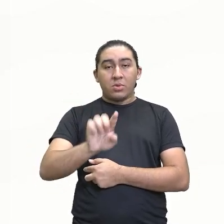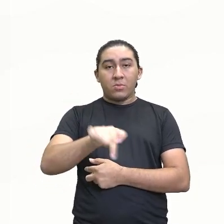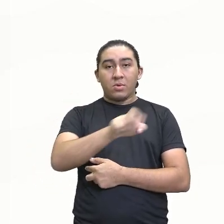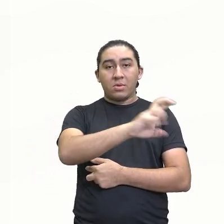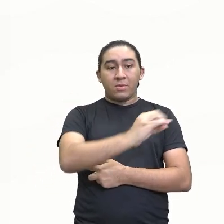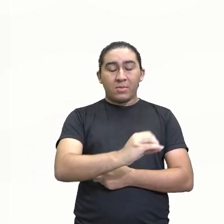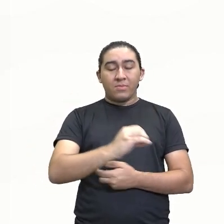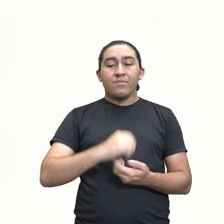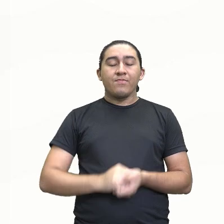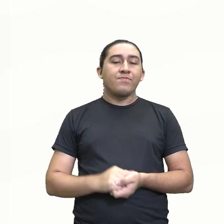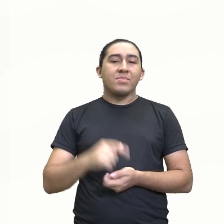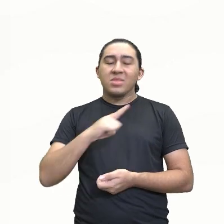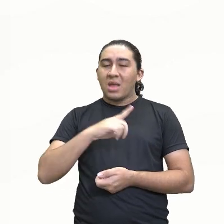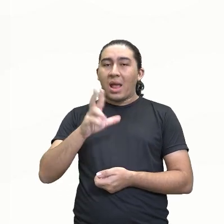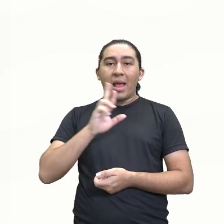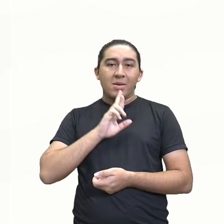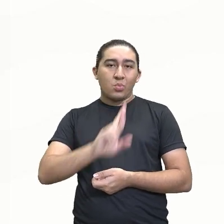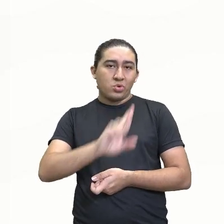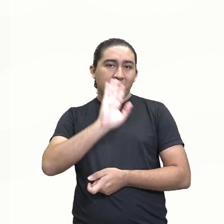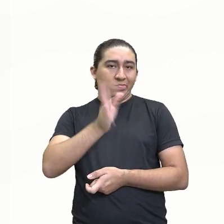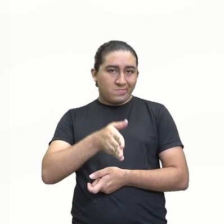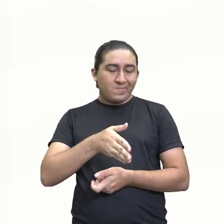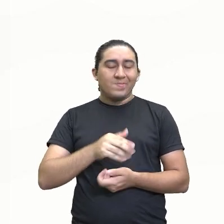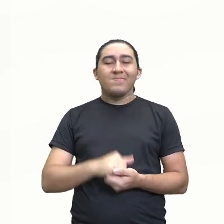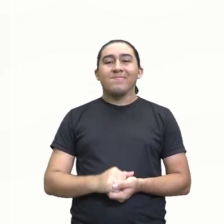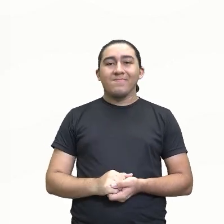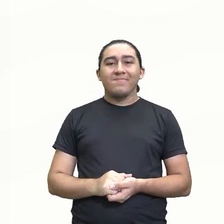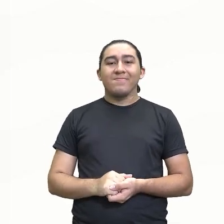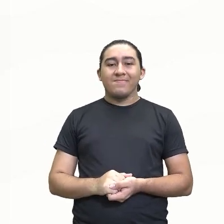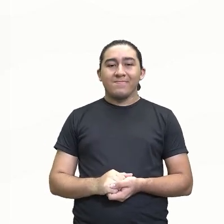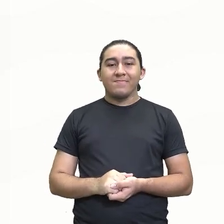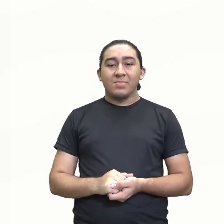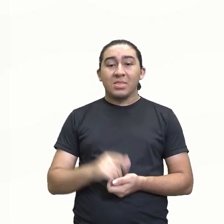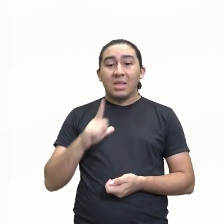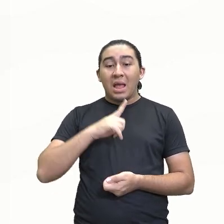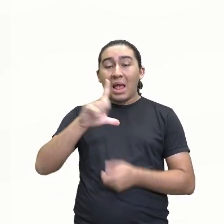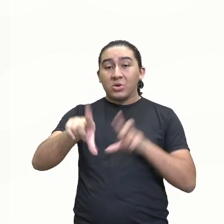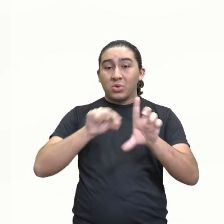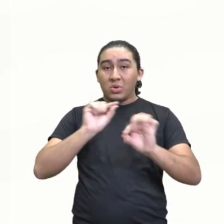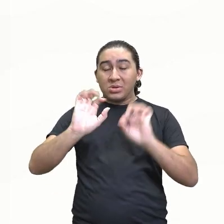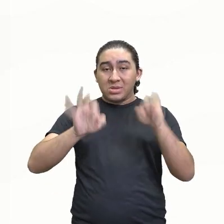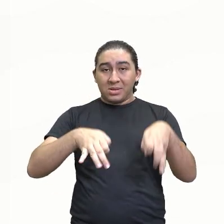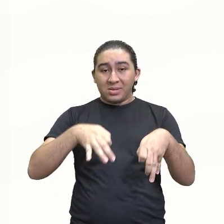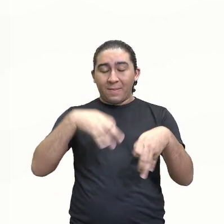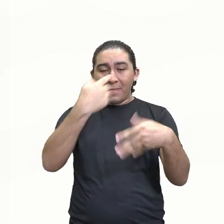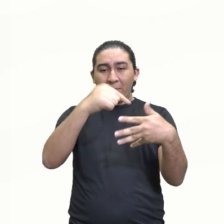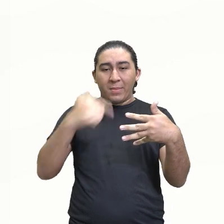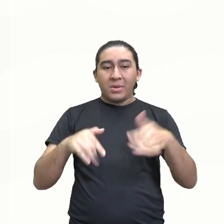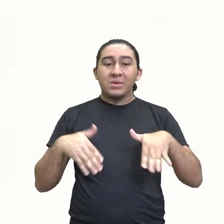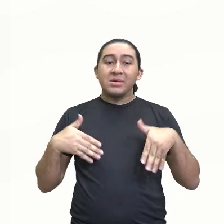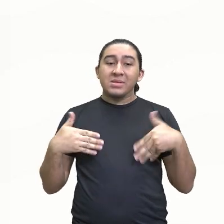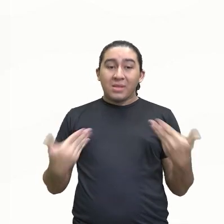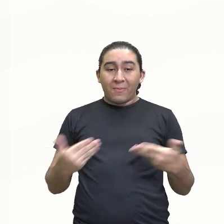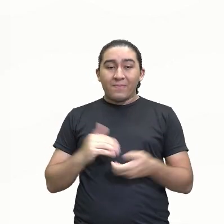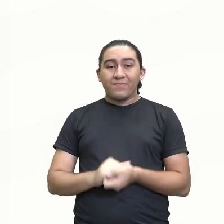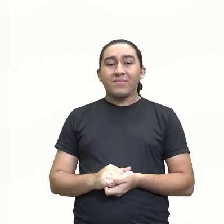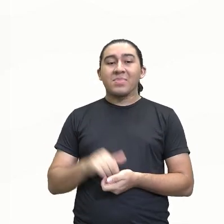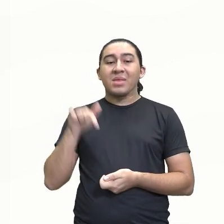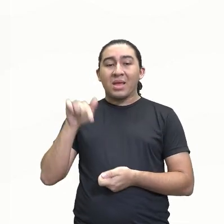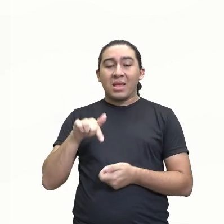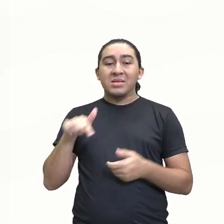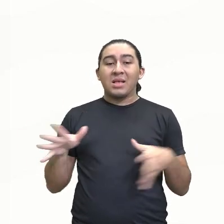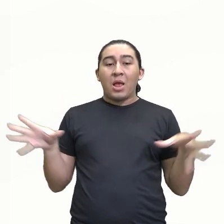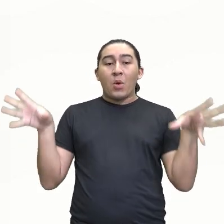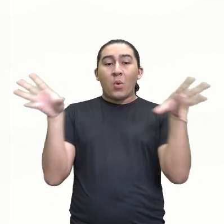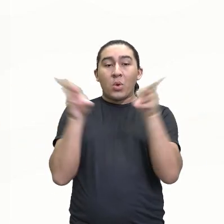1.322,50. Temos, então, aí a nossa resposta, tá? Nossa alternativa correta. Então, esse foi o resumo